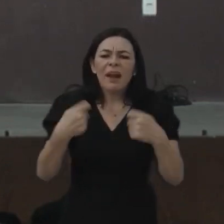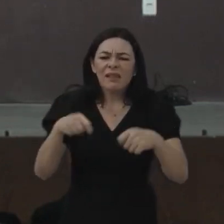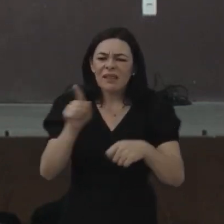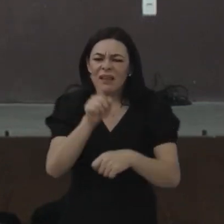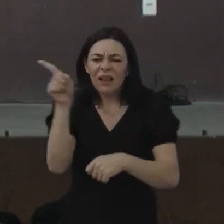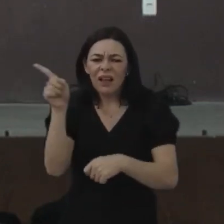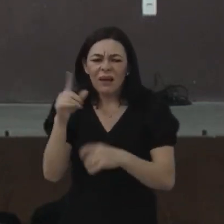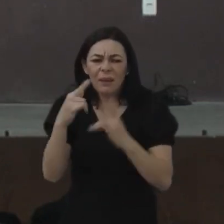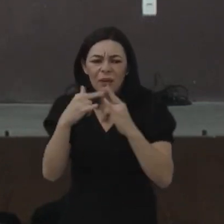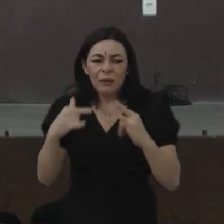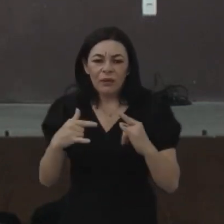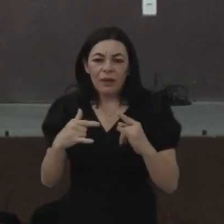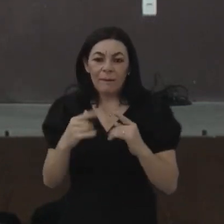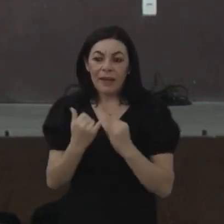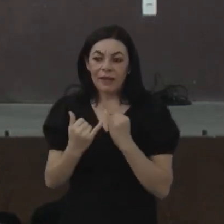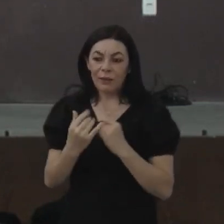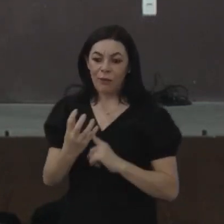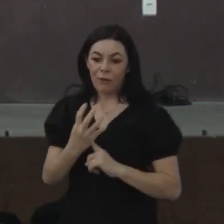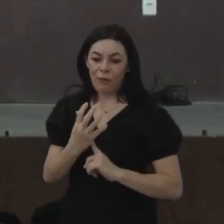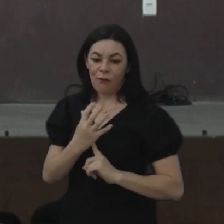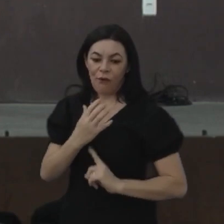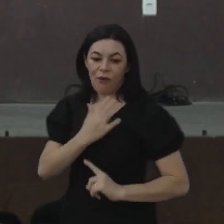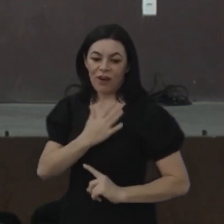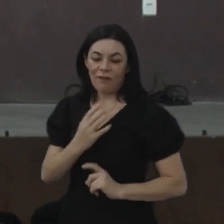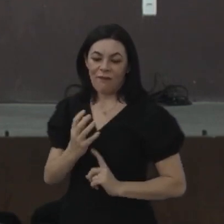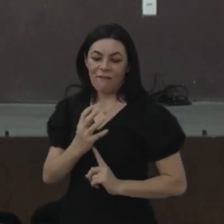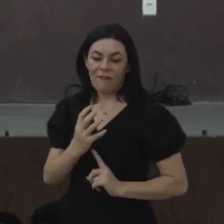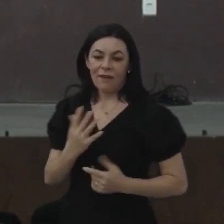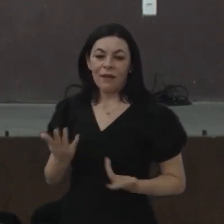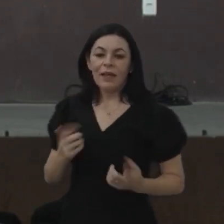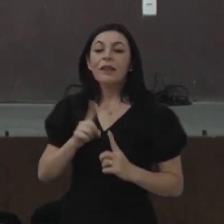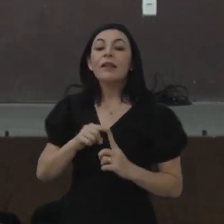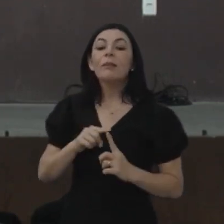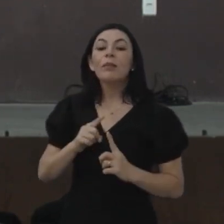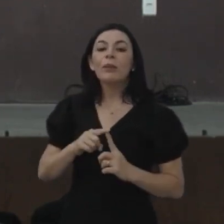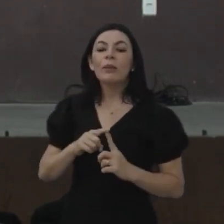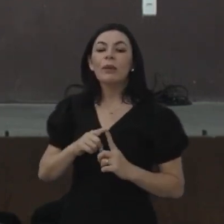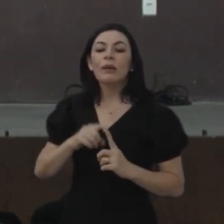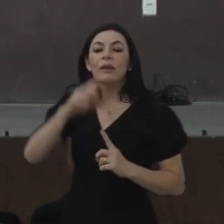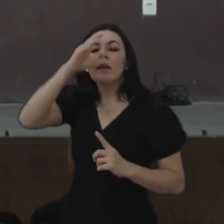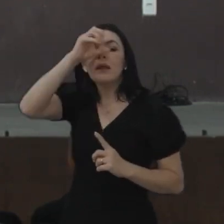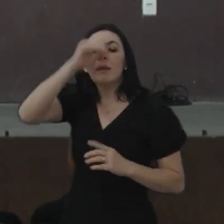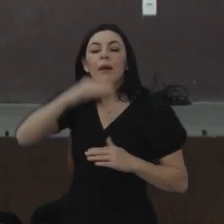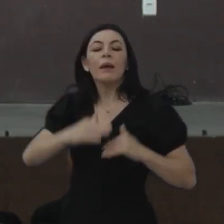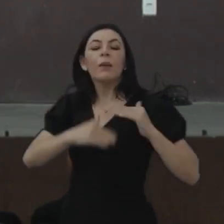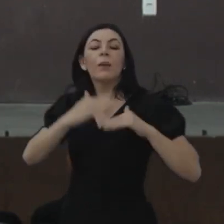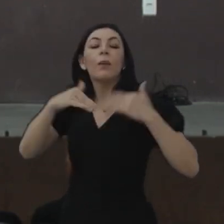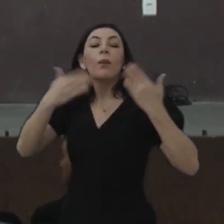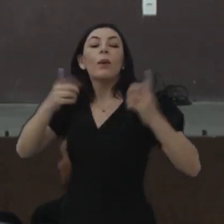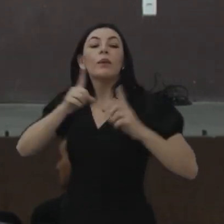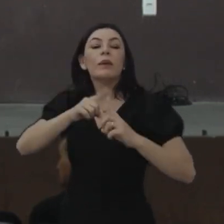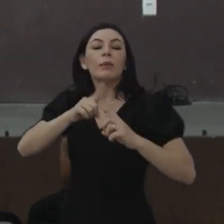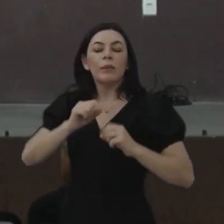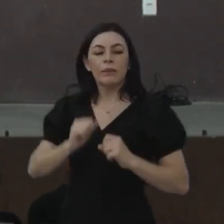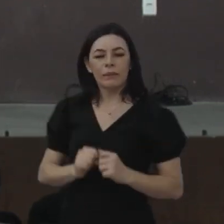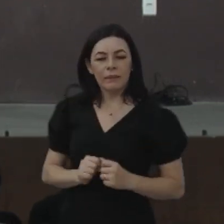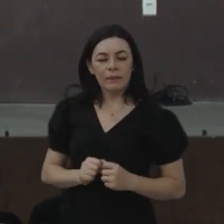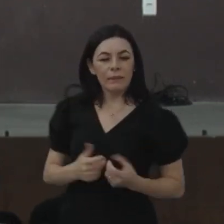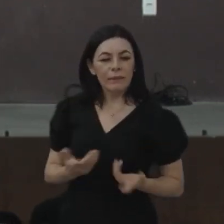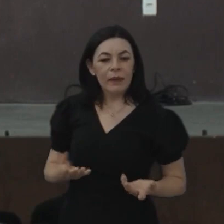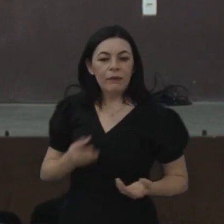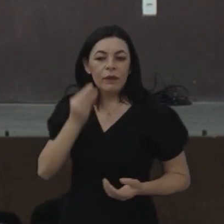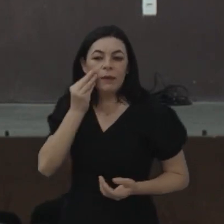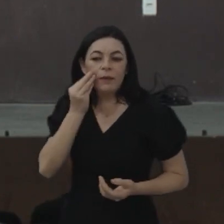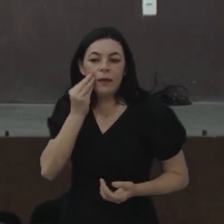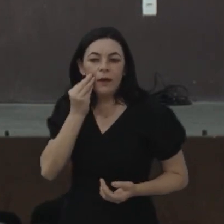alimentar o quê no teu coração? Para trazer que tipo de edificação à tua vida? Tratando de descobrir o que é agradável